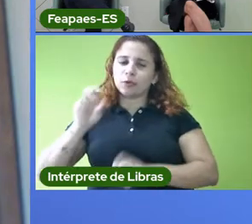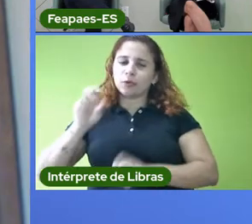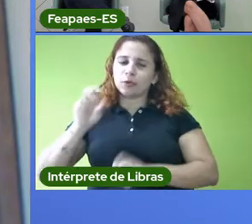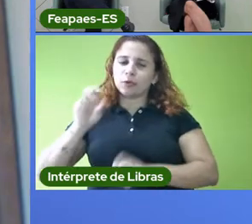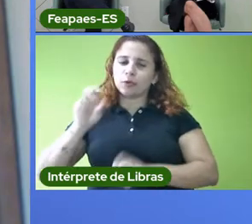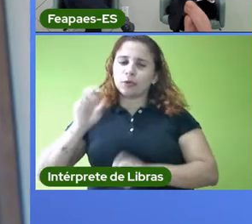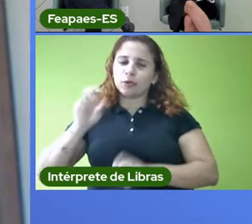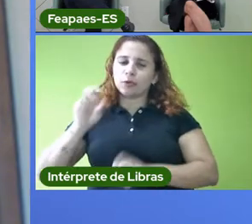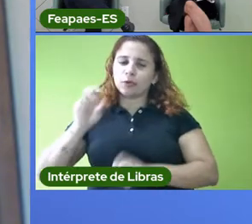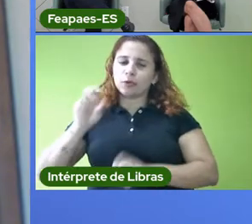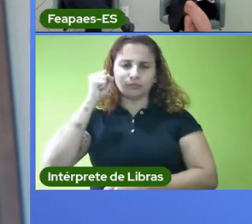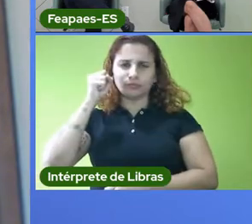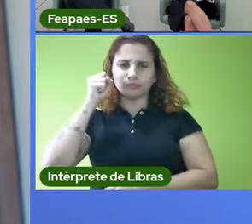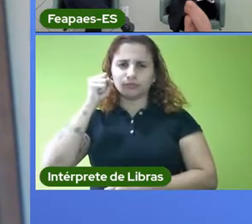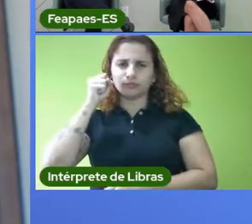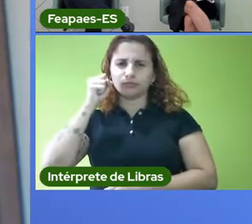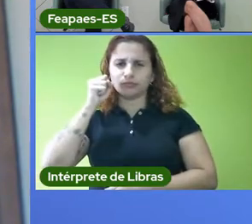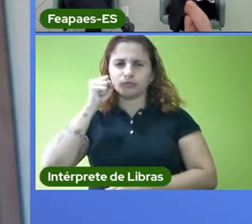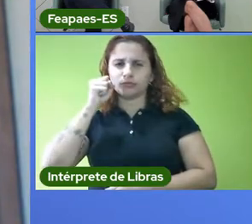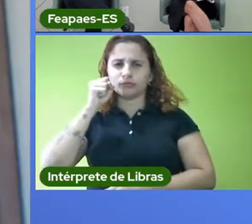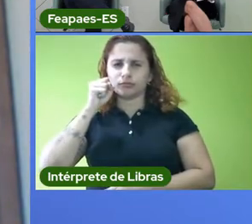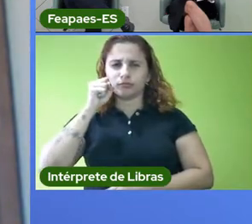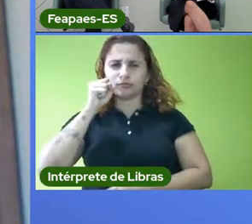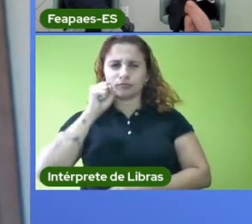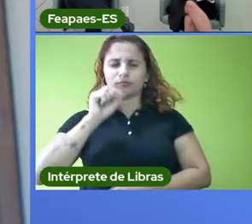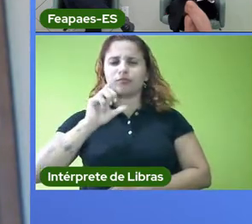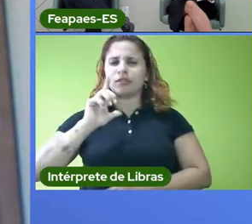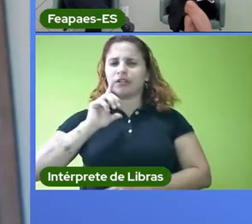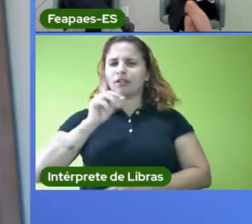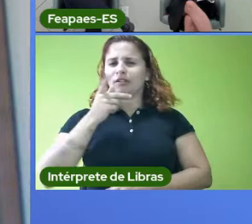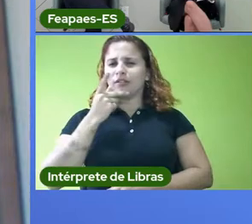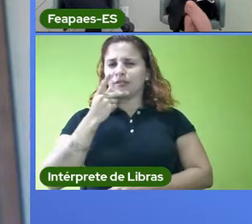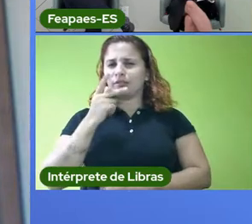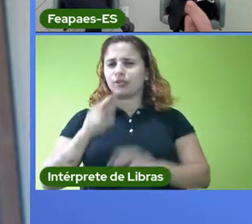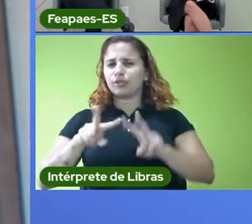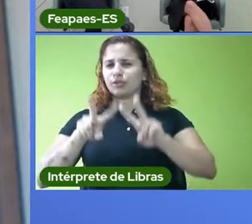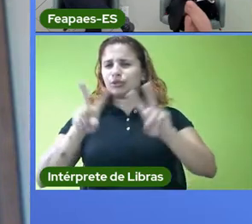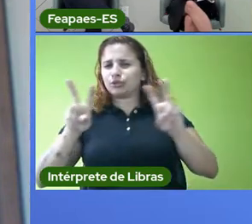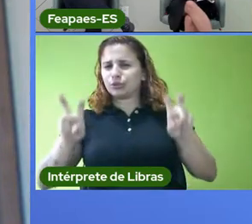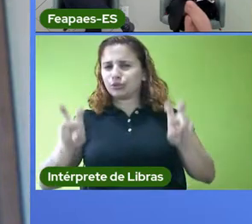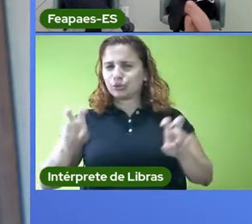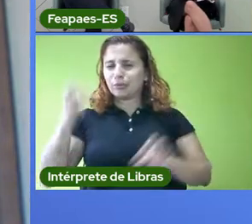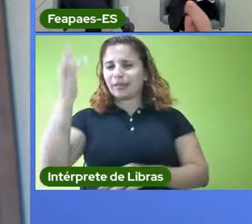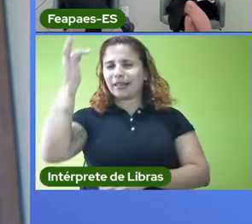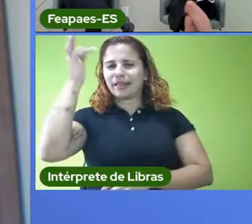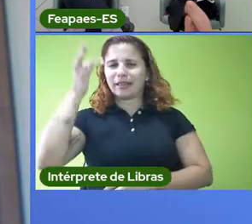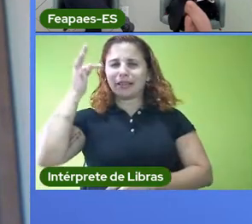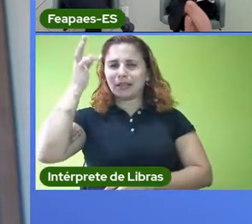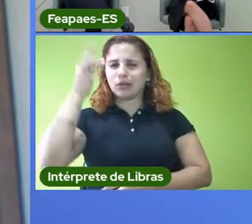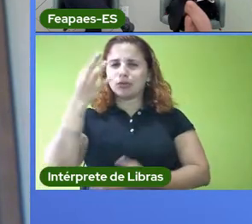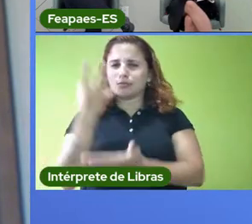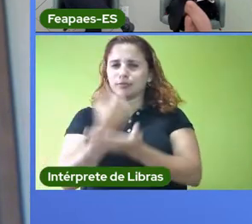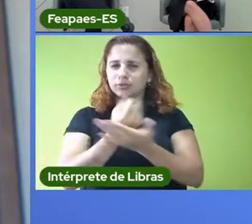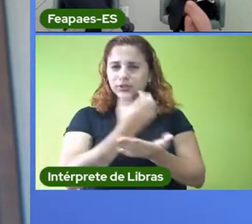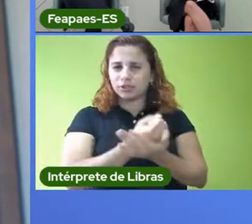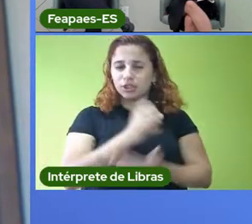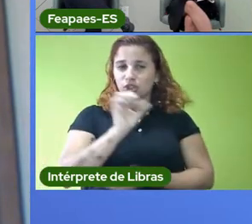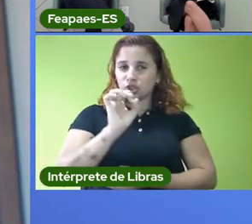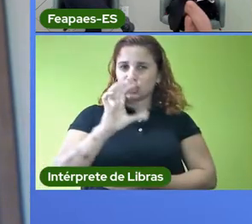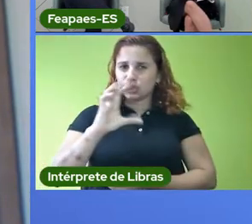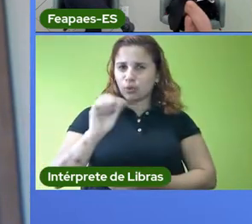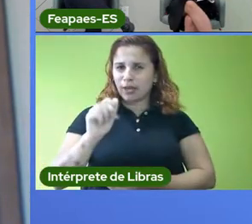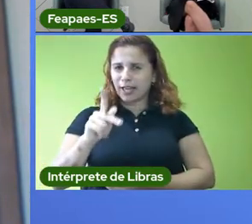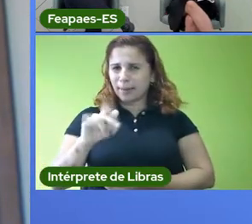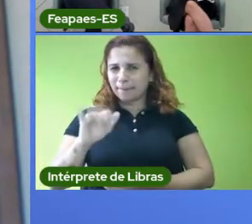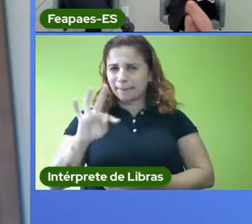próprio Bourdieu, que ele vai falar da distinção, que, né, da teoria dos capitais dele, que não só o capital econômico é muito